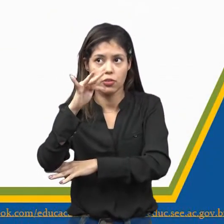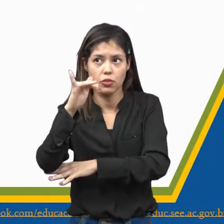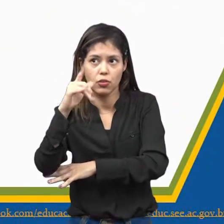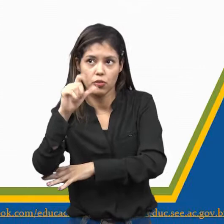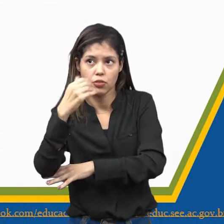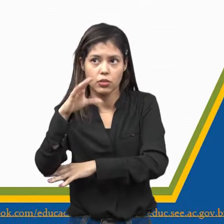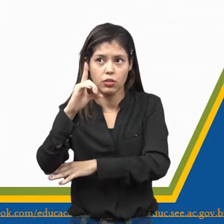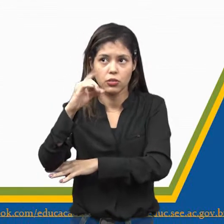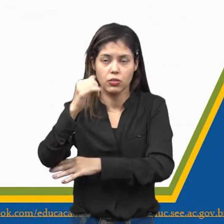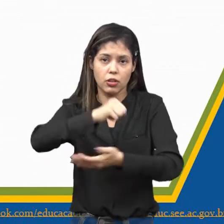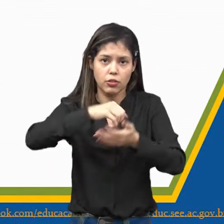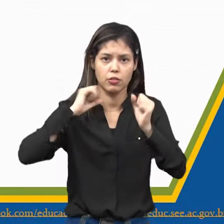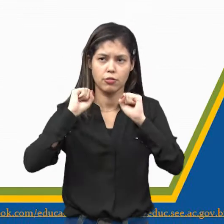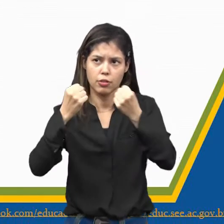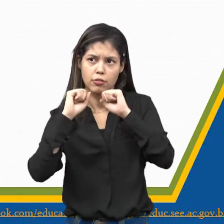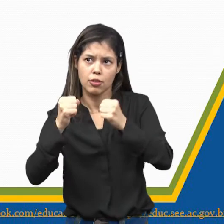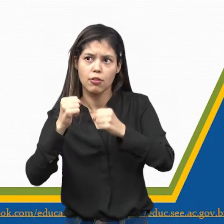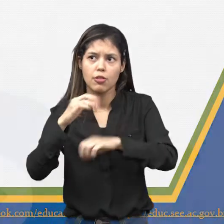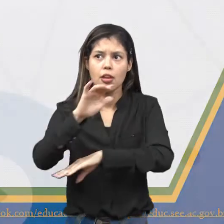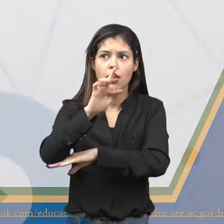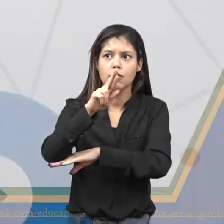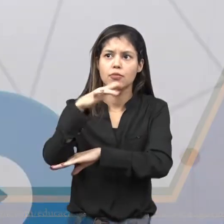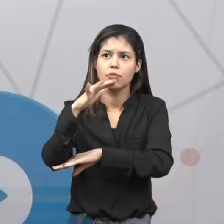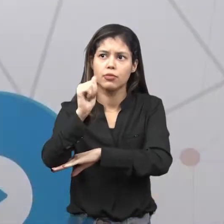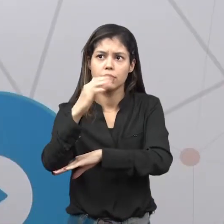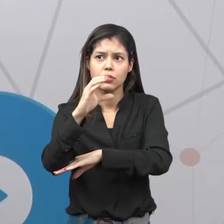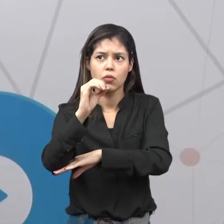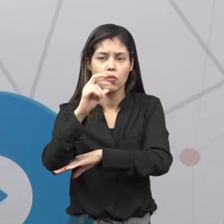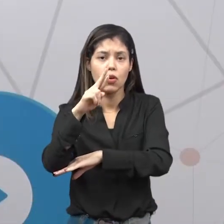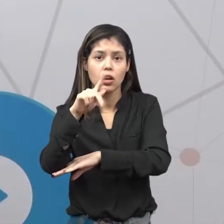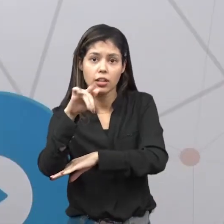do exercício e as funções orgânicas.